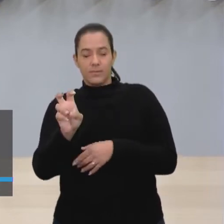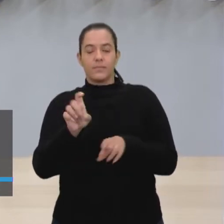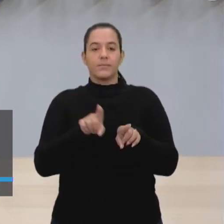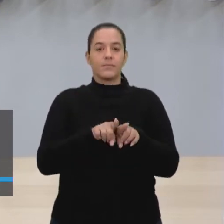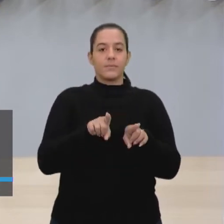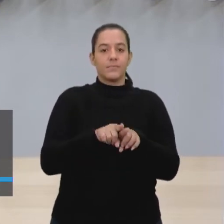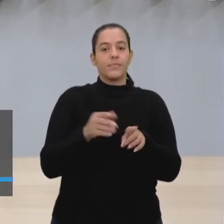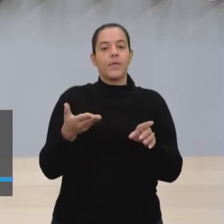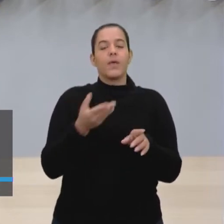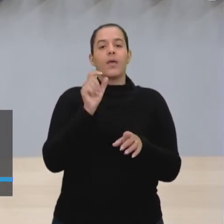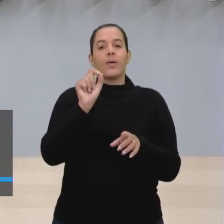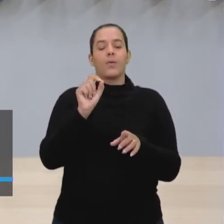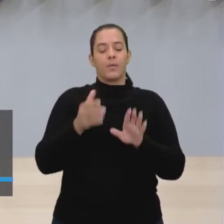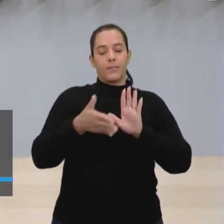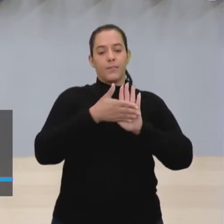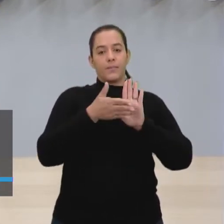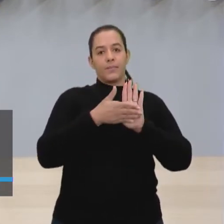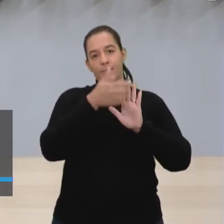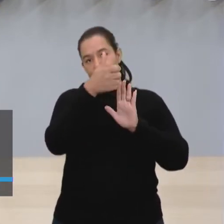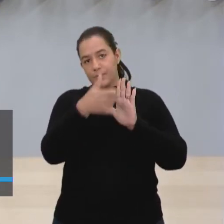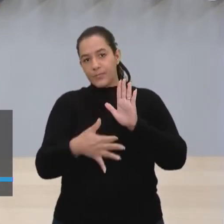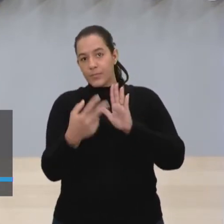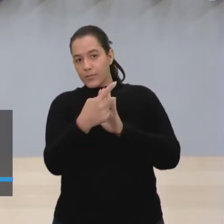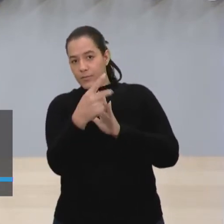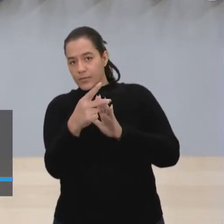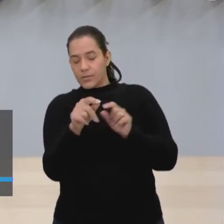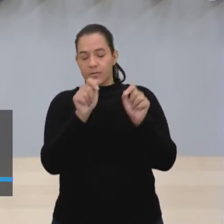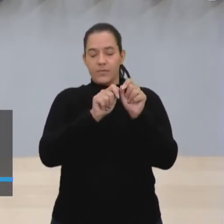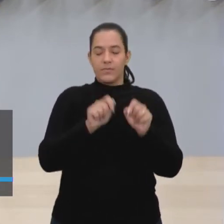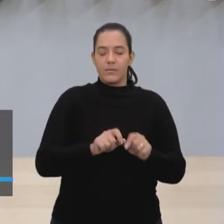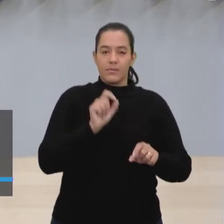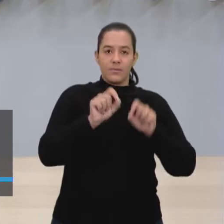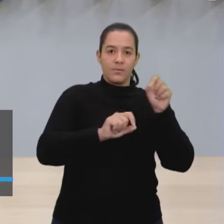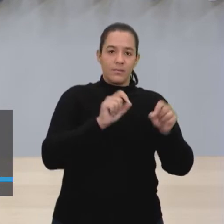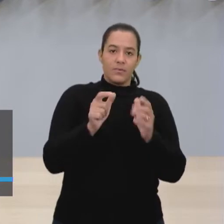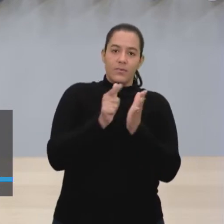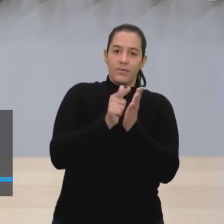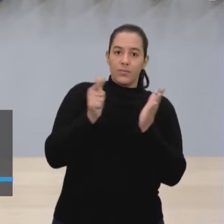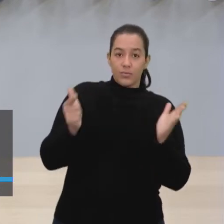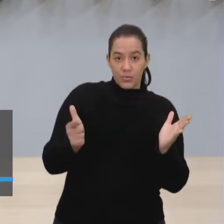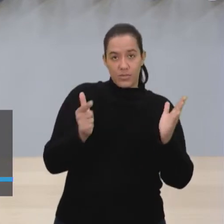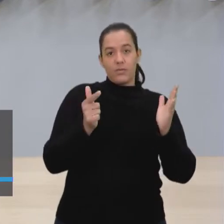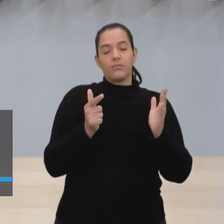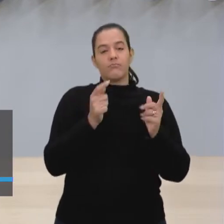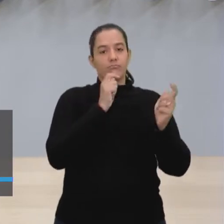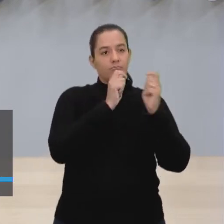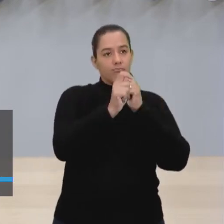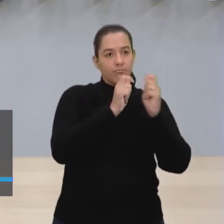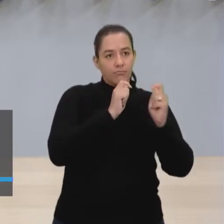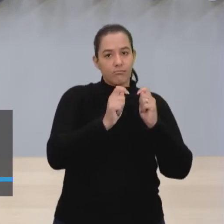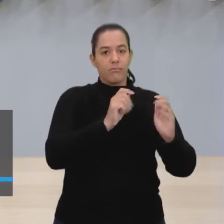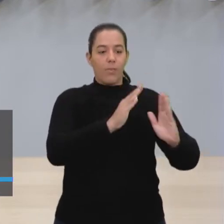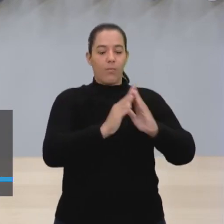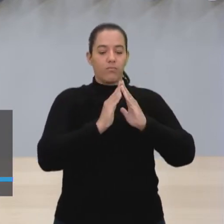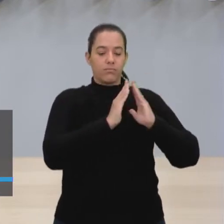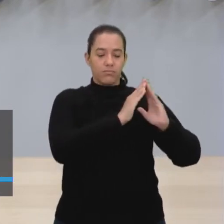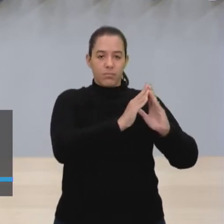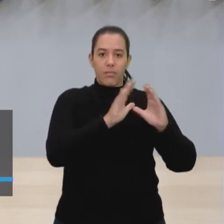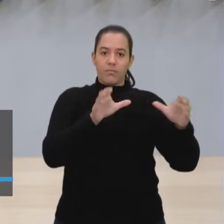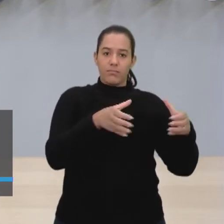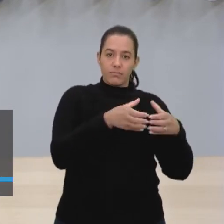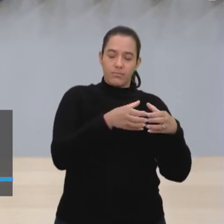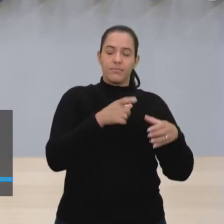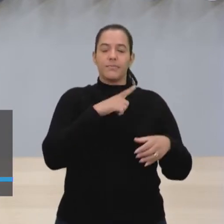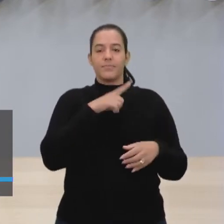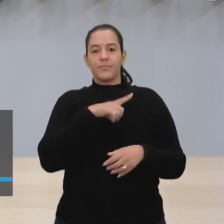a proposta é que vocês trabalhem agora um jornalismo comunitário. Então, é produção, é protagonismo total